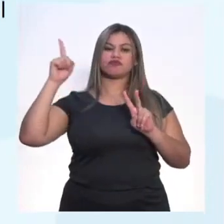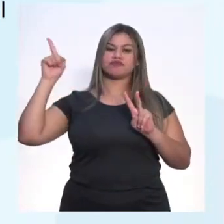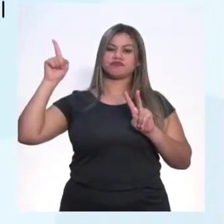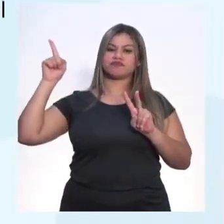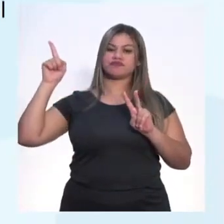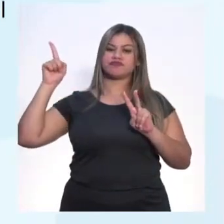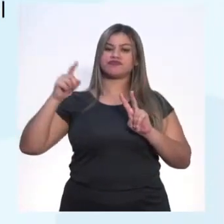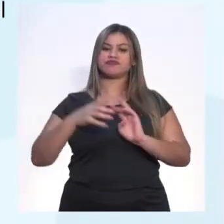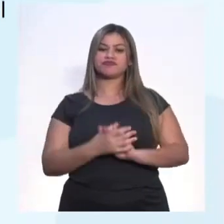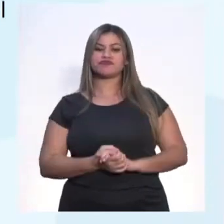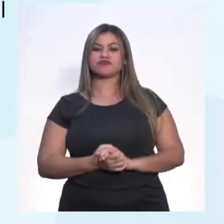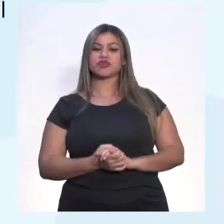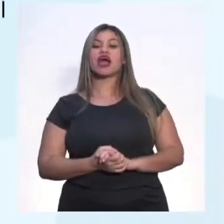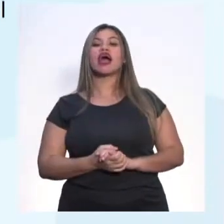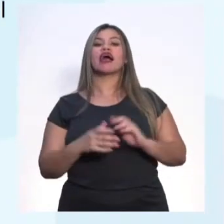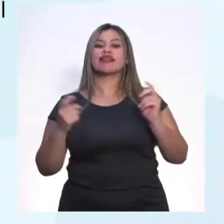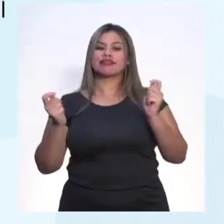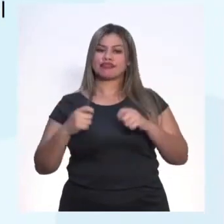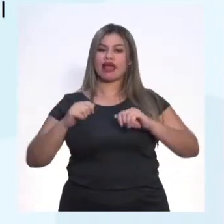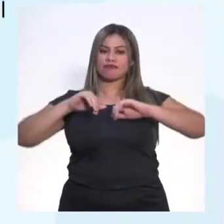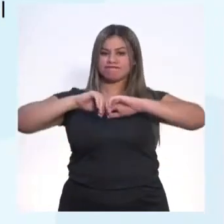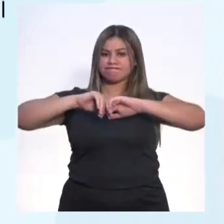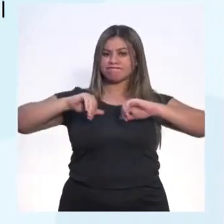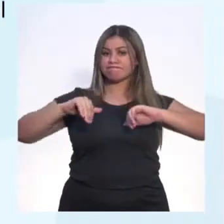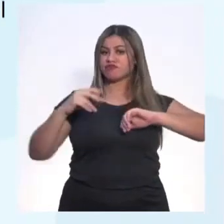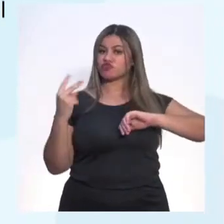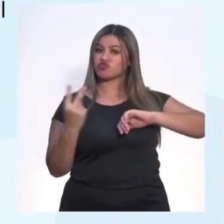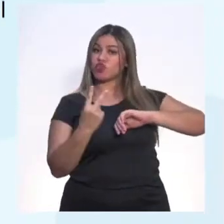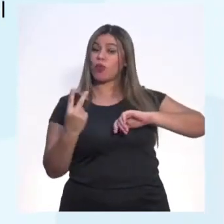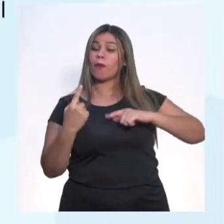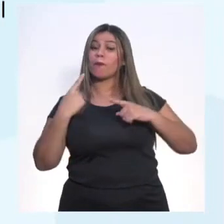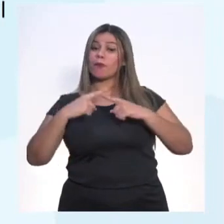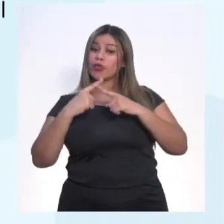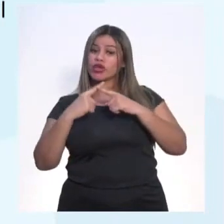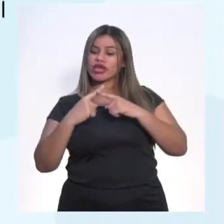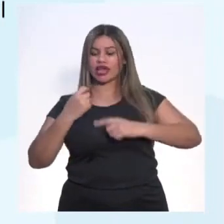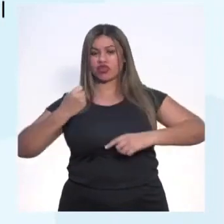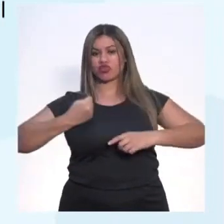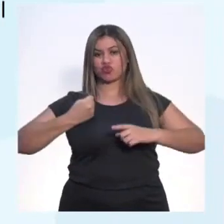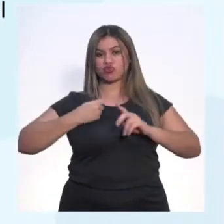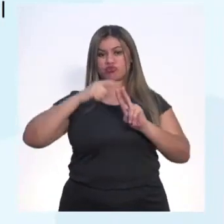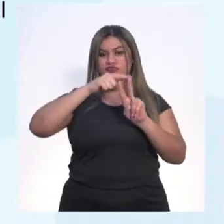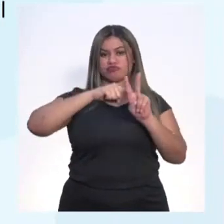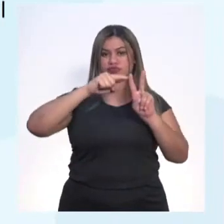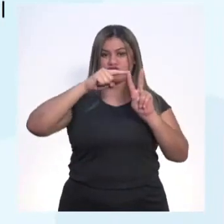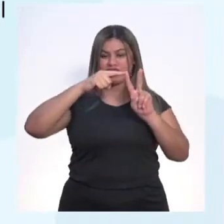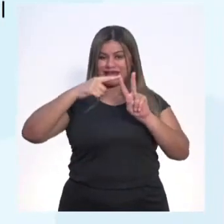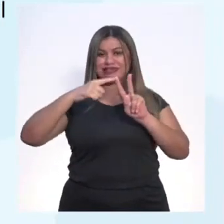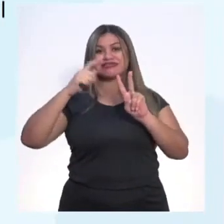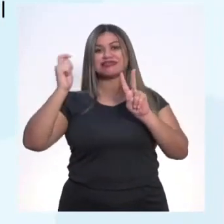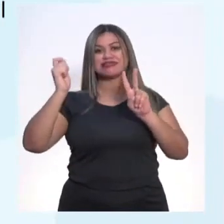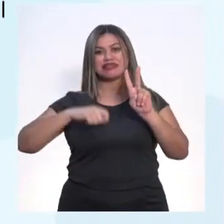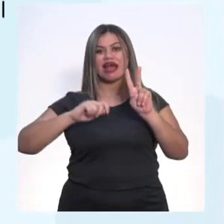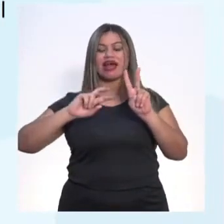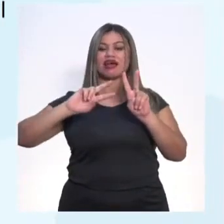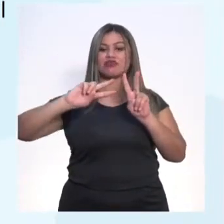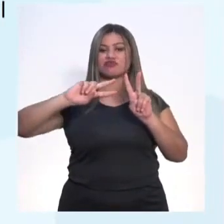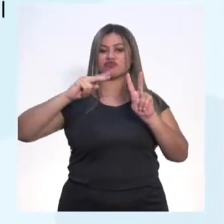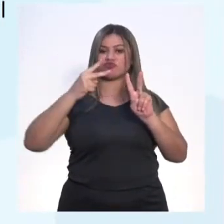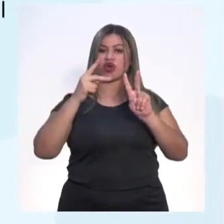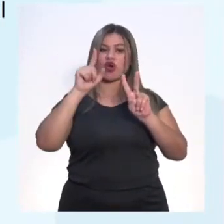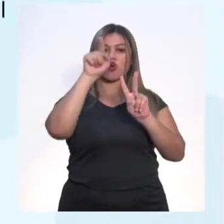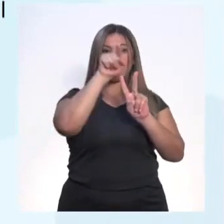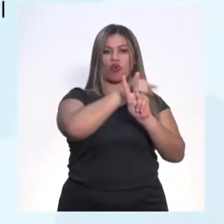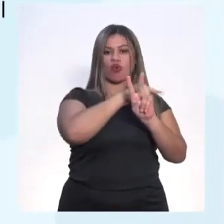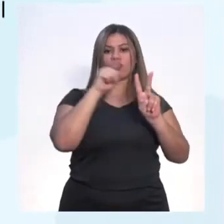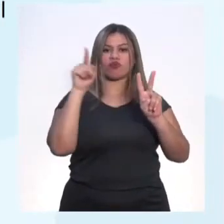multiplicação? Nesse eu vou separar as duas, porque as duas eu posso simplificar com um radical e vai